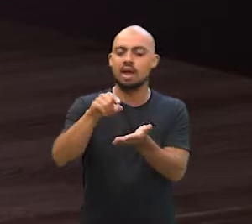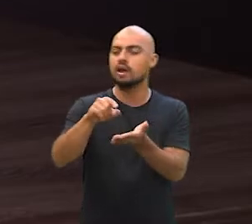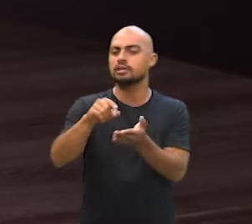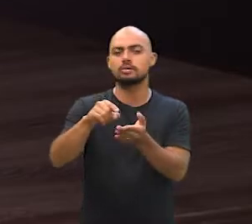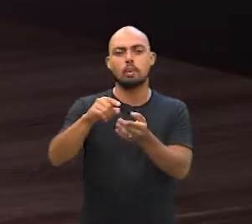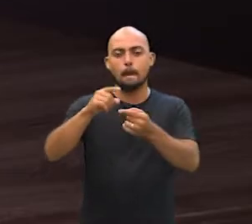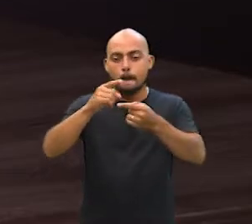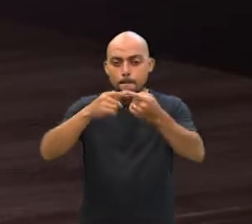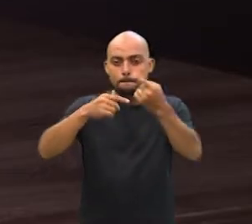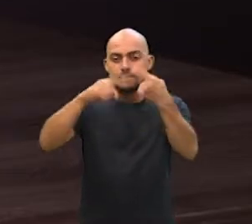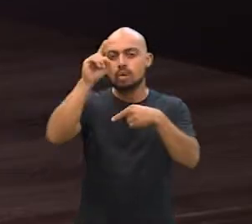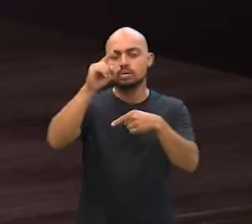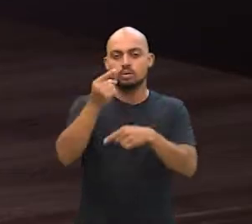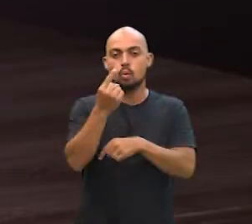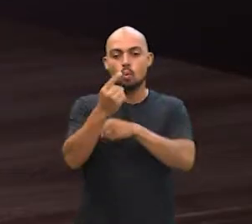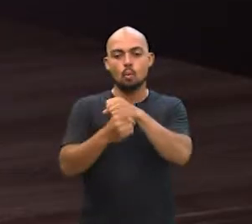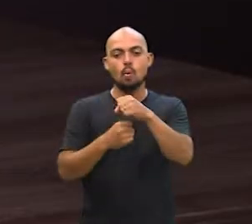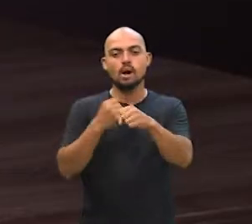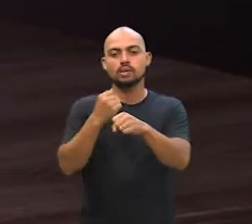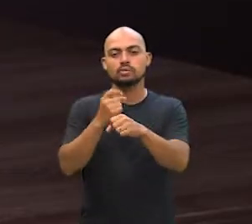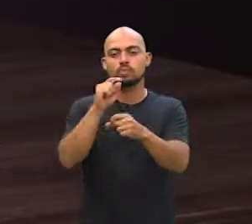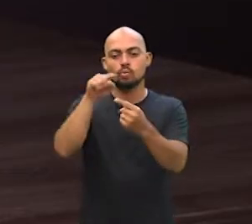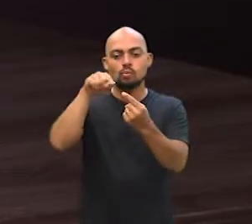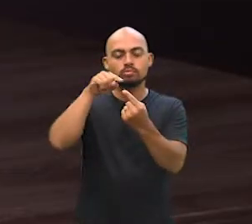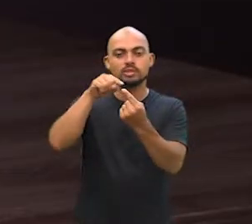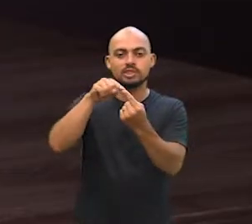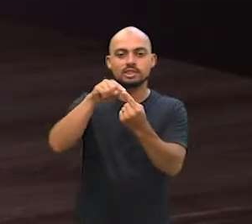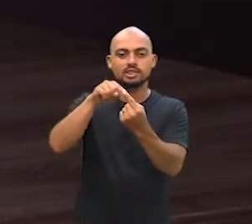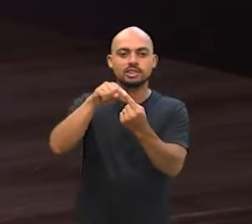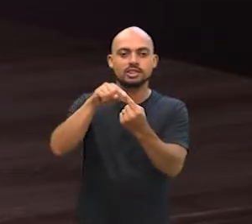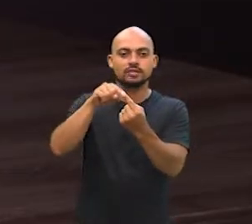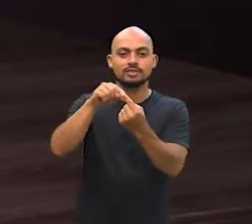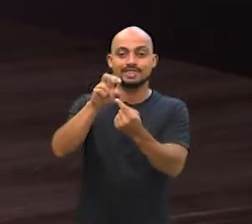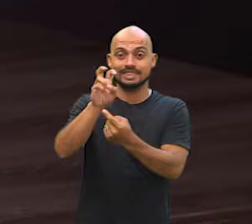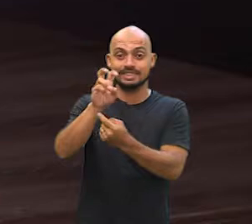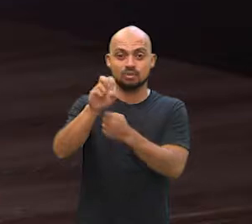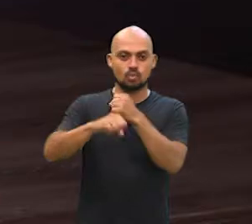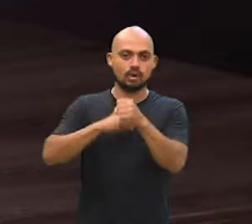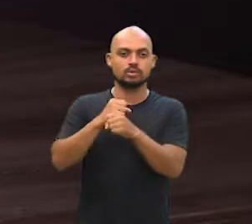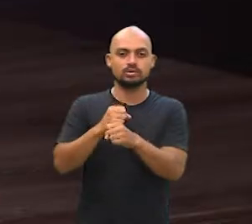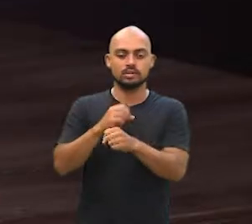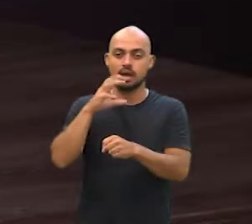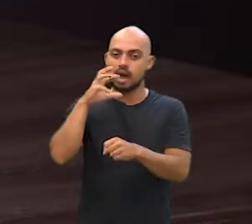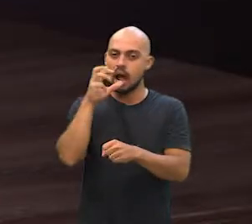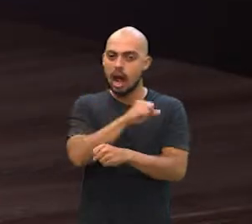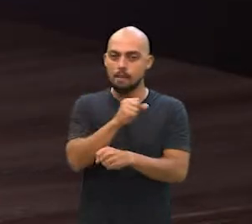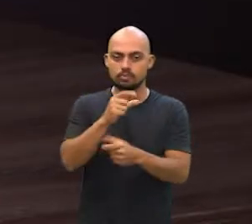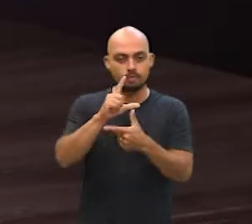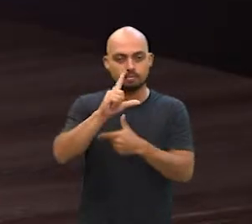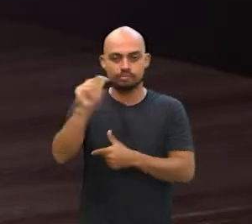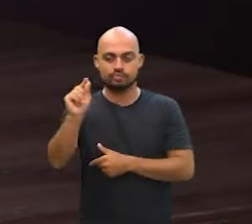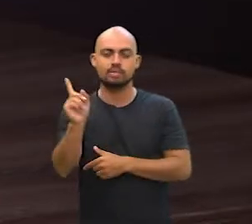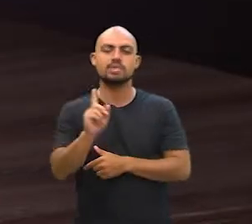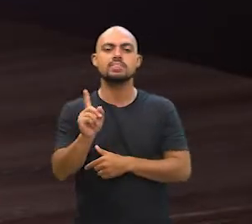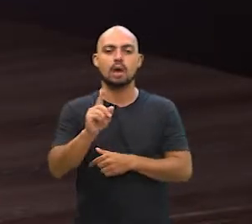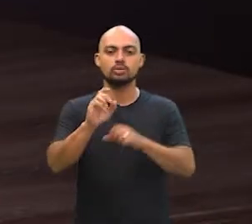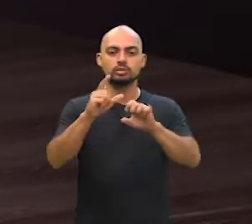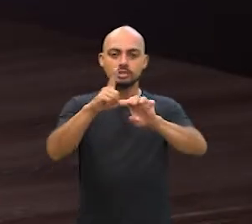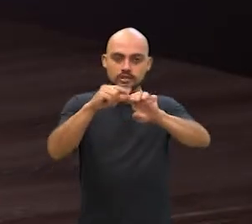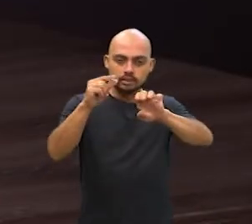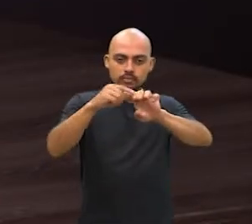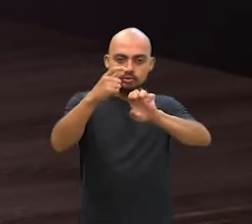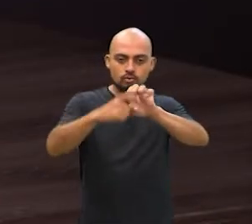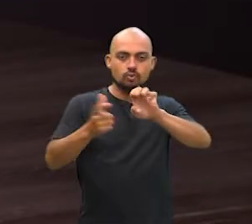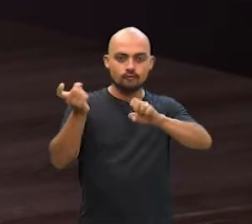cresceu em 1 ano o que tinha previsto para crescer em 5. Já já, não saia daí que o Ser Empreendedor